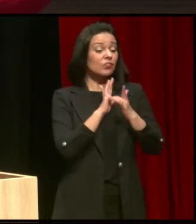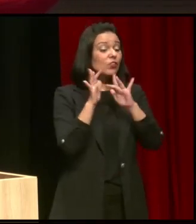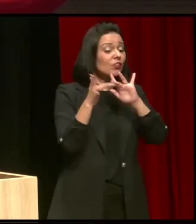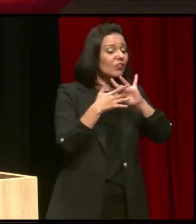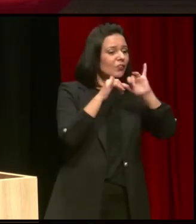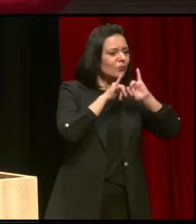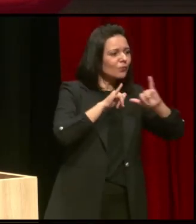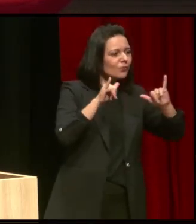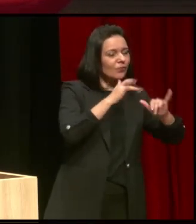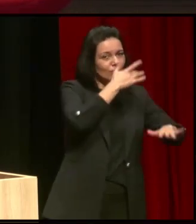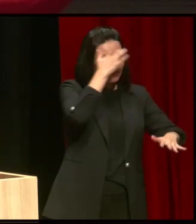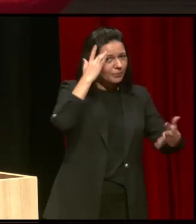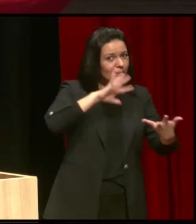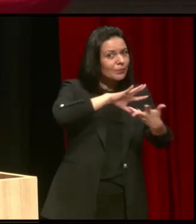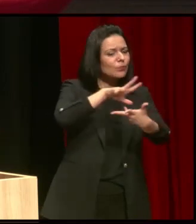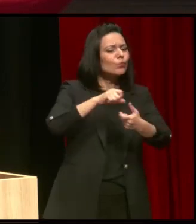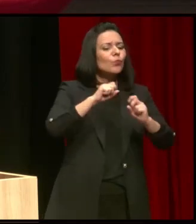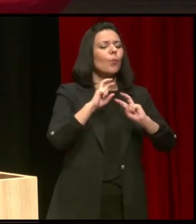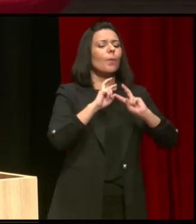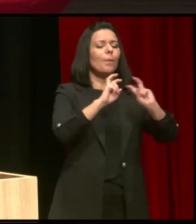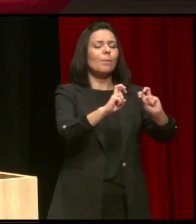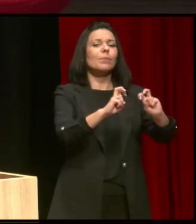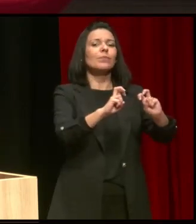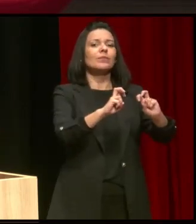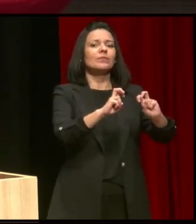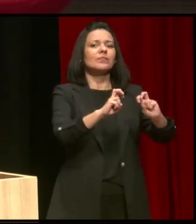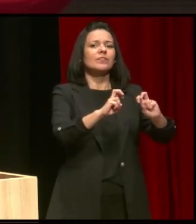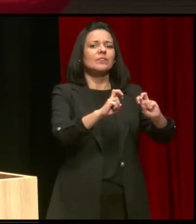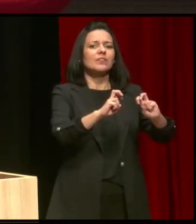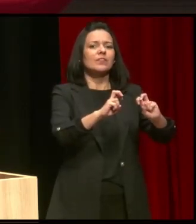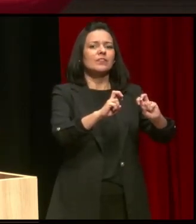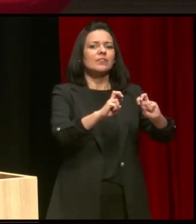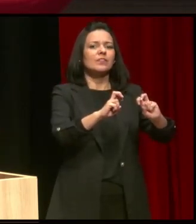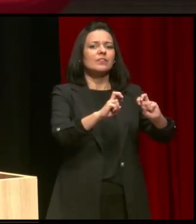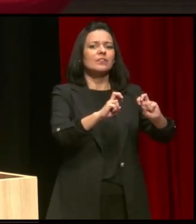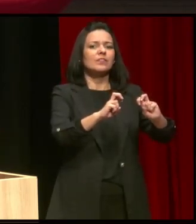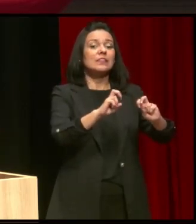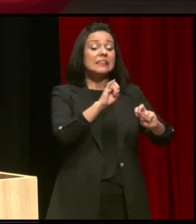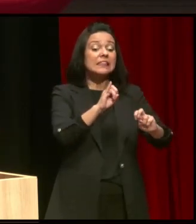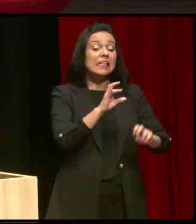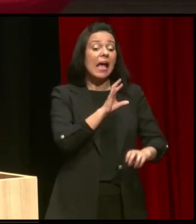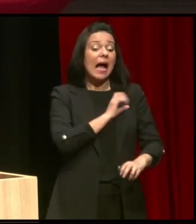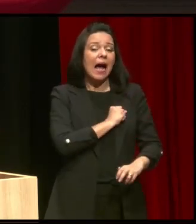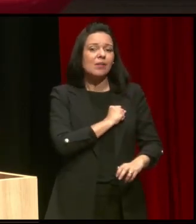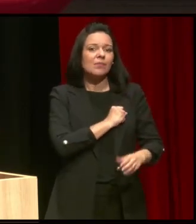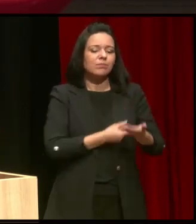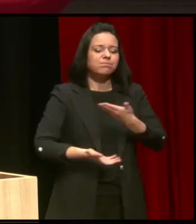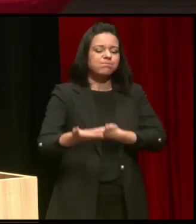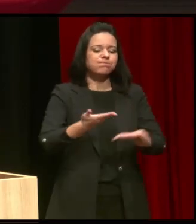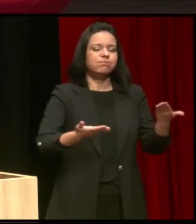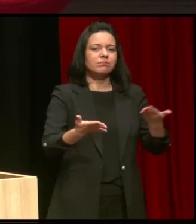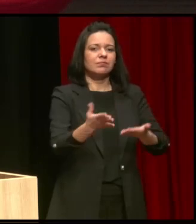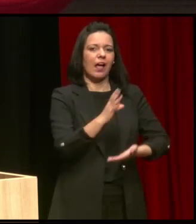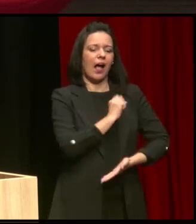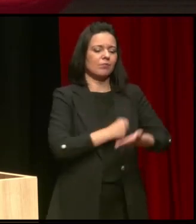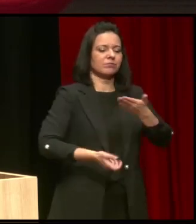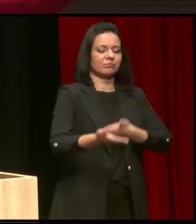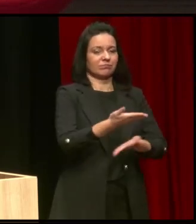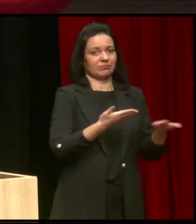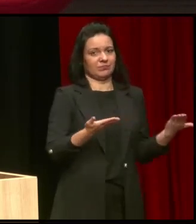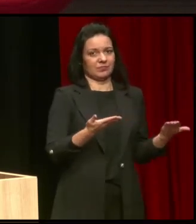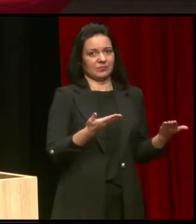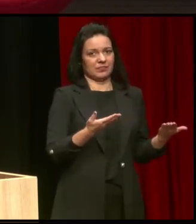O mundo vai saber que vocês são meus discípulos se vocês amarem uns aos outros assim como eu vos amei. Isso é viver fora de si, vocês estão